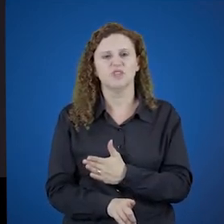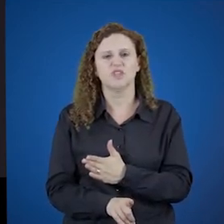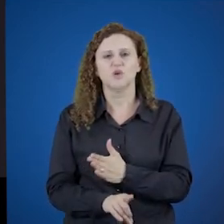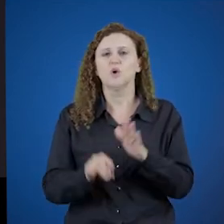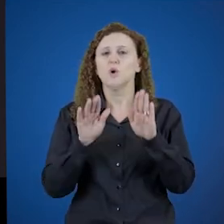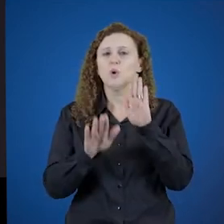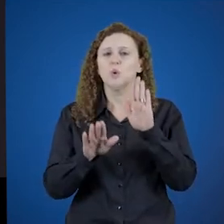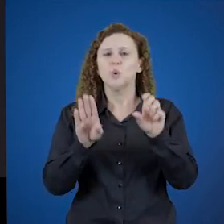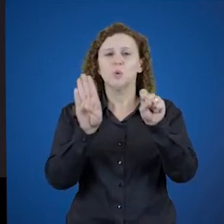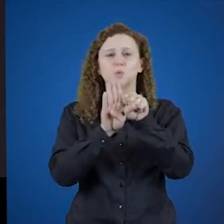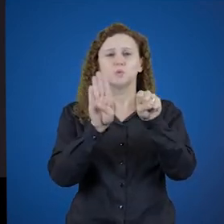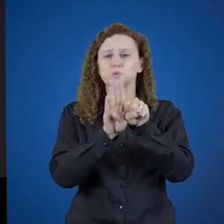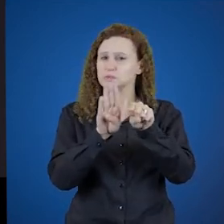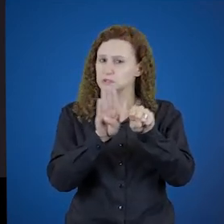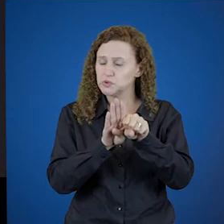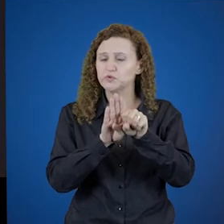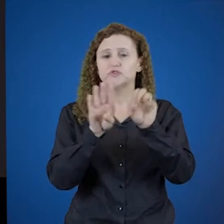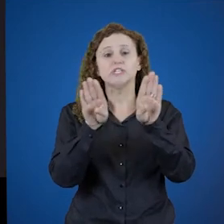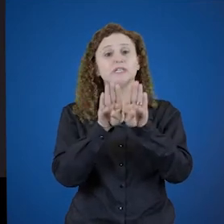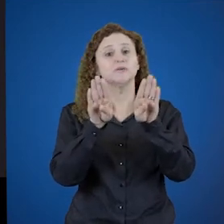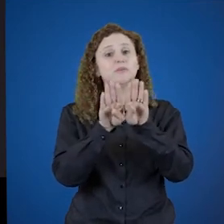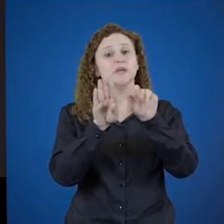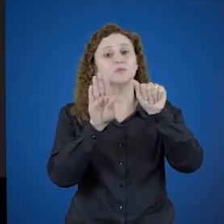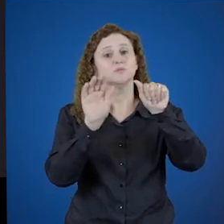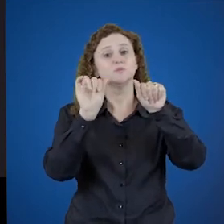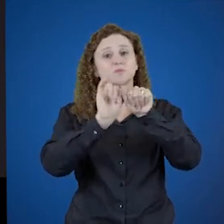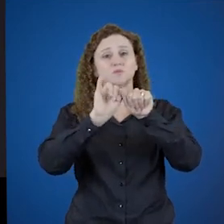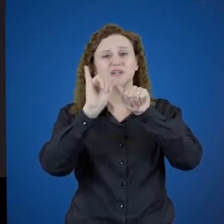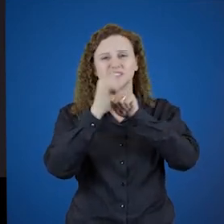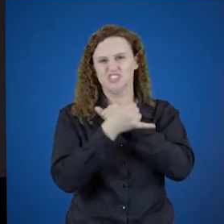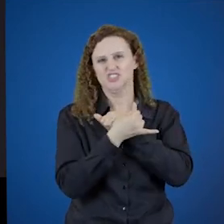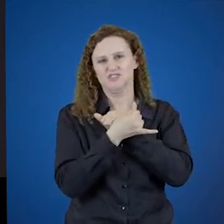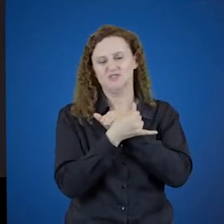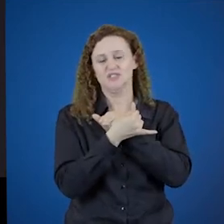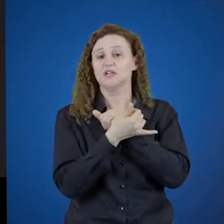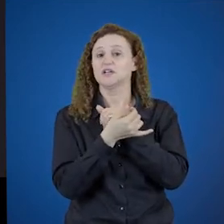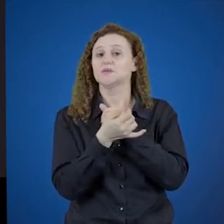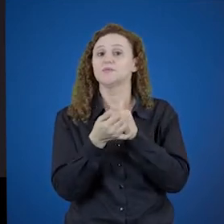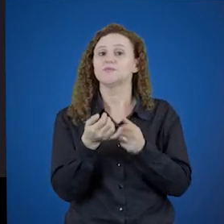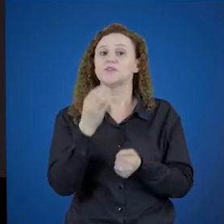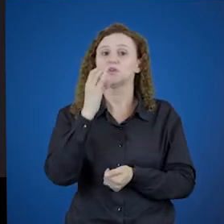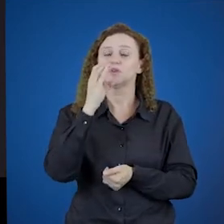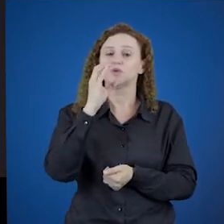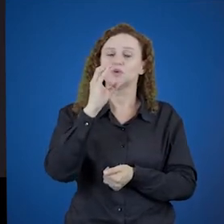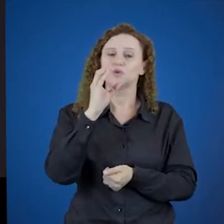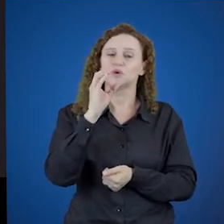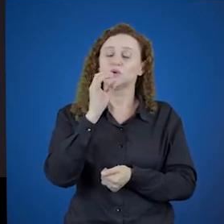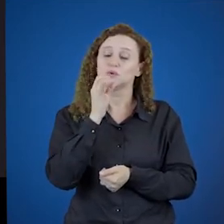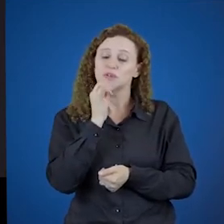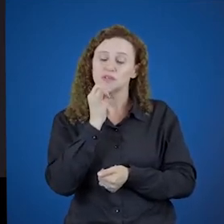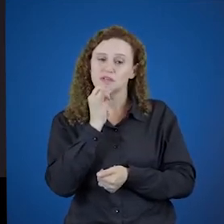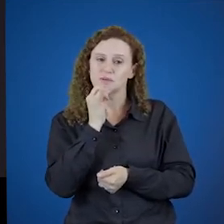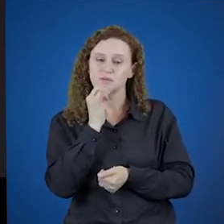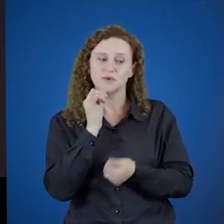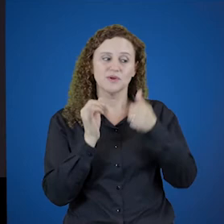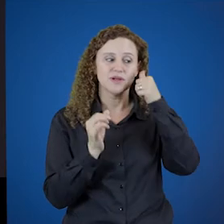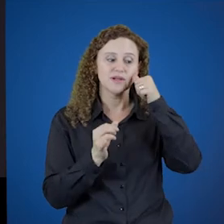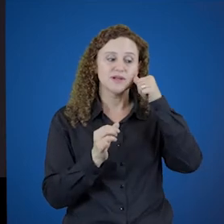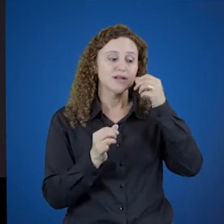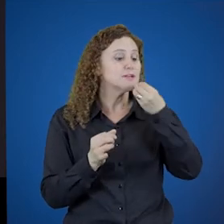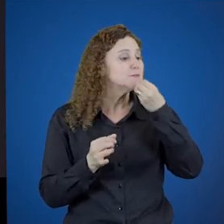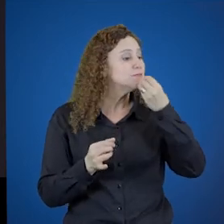o substantivo quanto o adjetivo no caso de boa menina